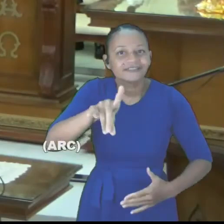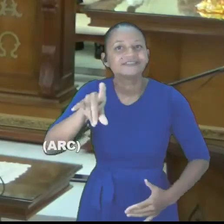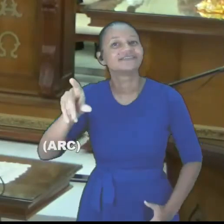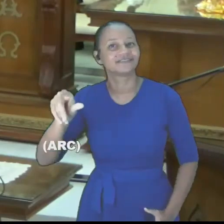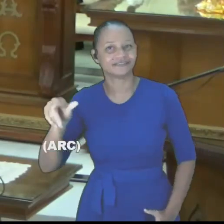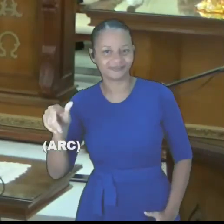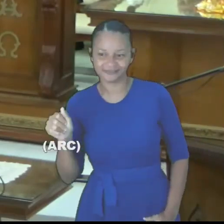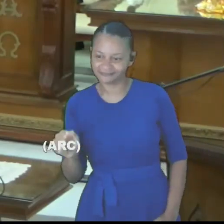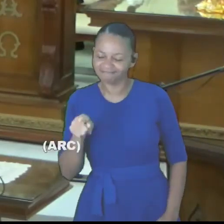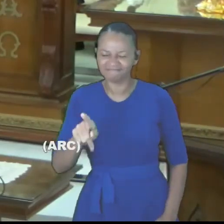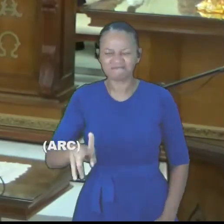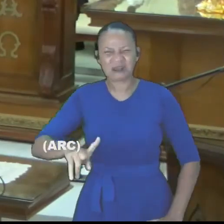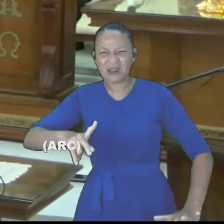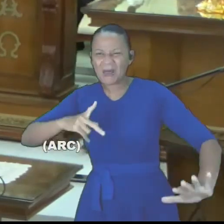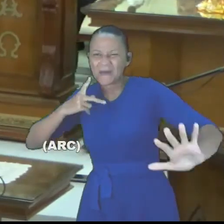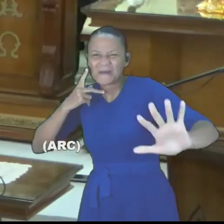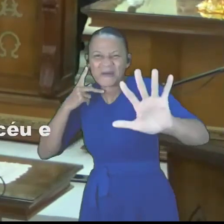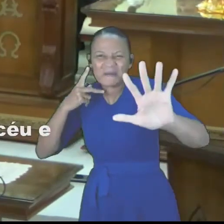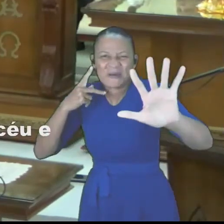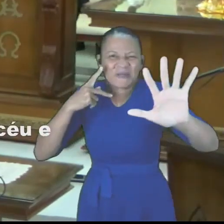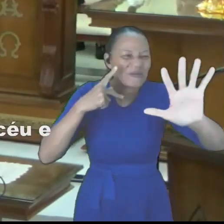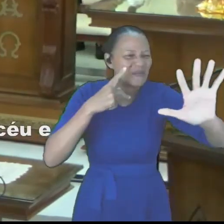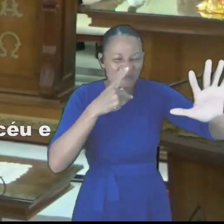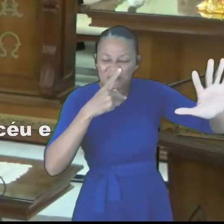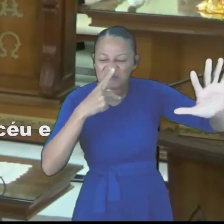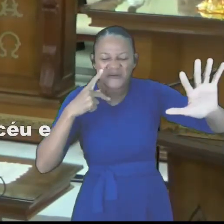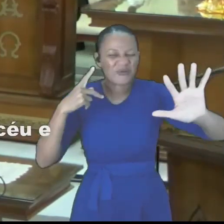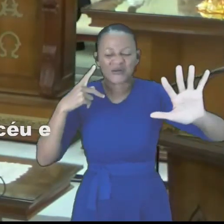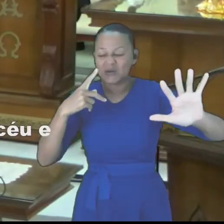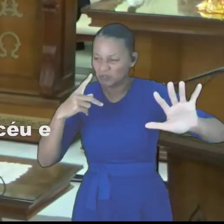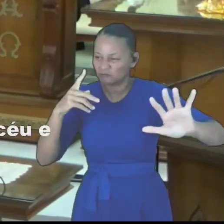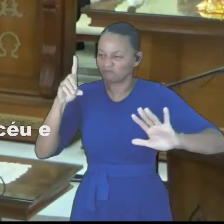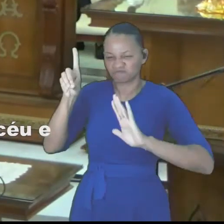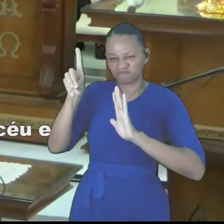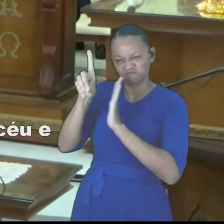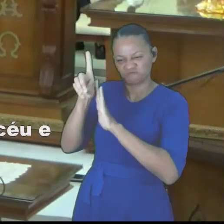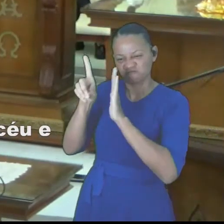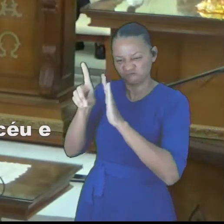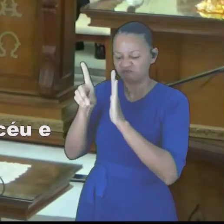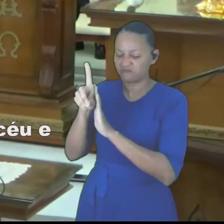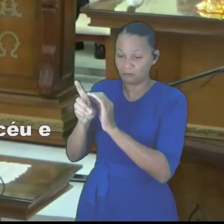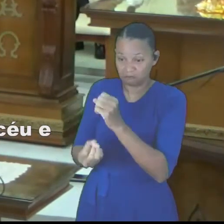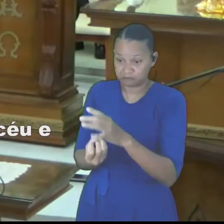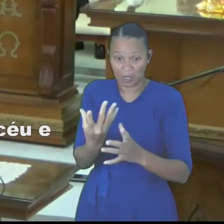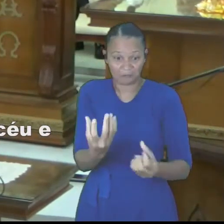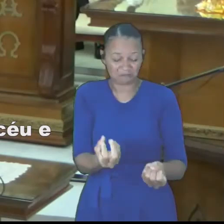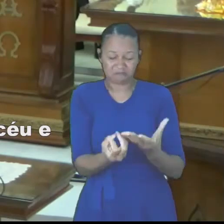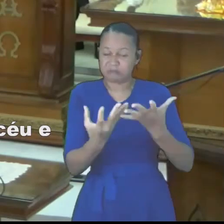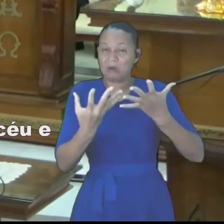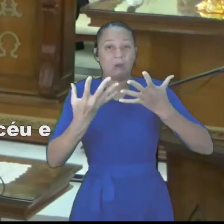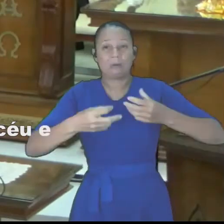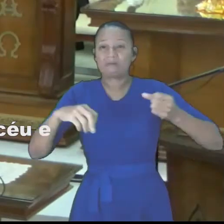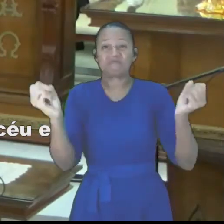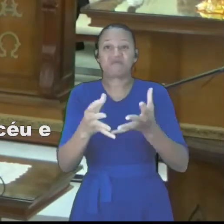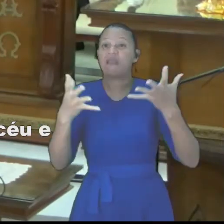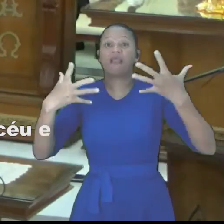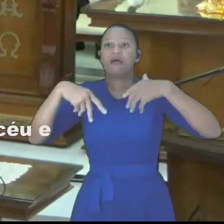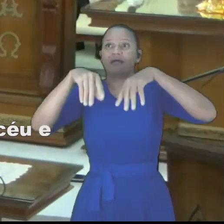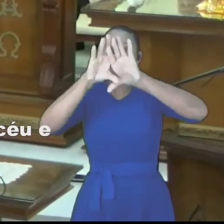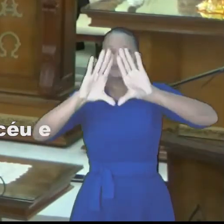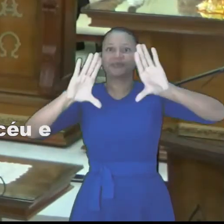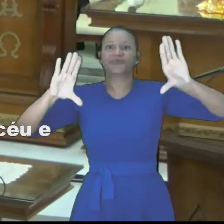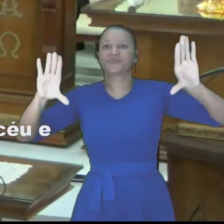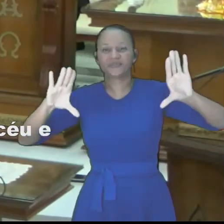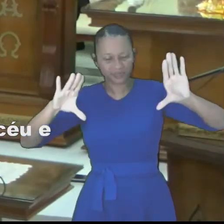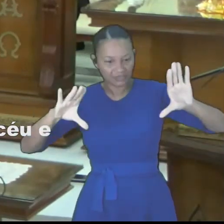e profetizarão, e farei aparecer prodígios em cima no céu